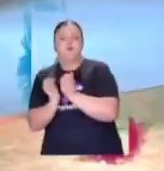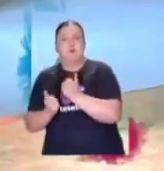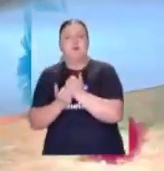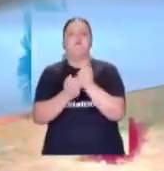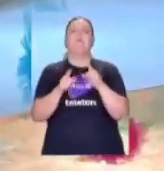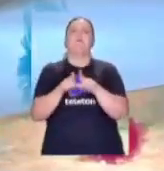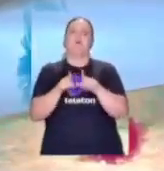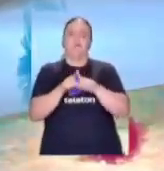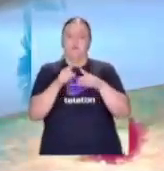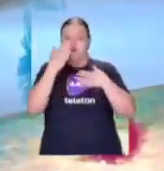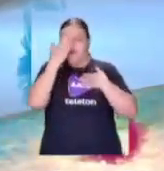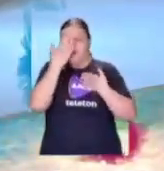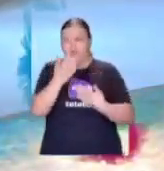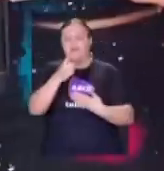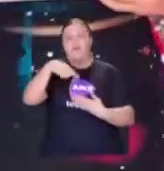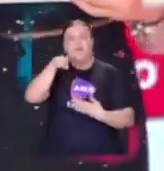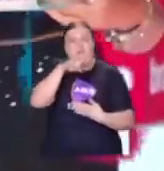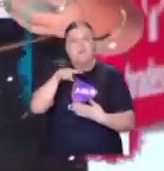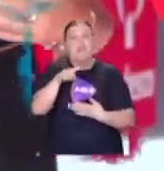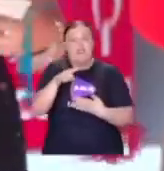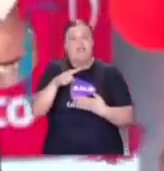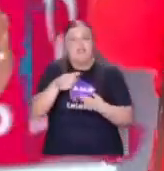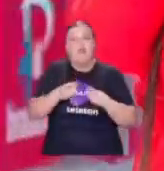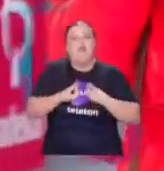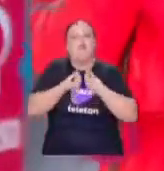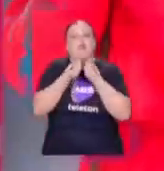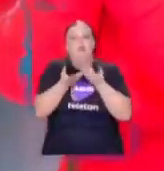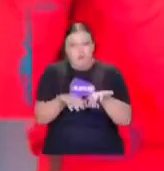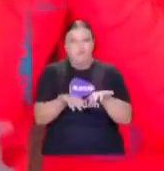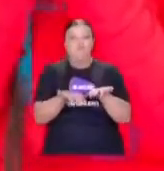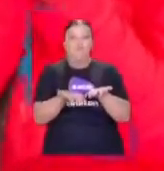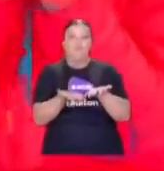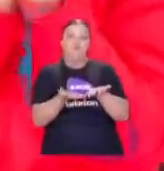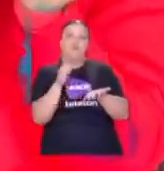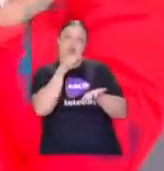que doou. Muito obrigada a vocês aí que doaram pro Fadelito. Obrigada, viu?